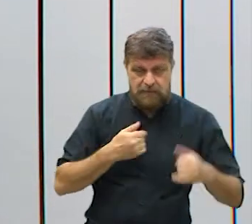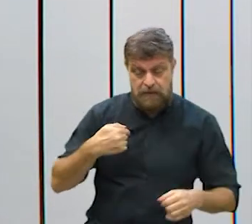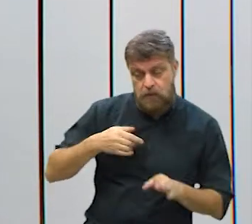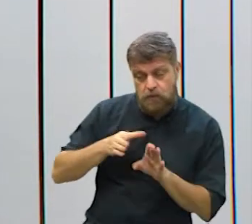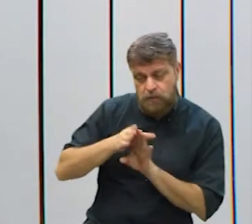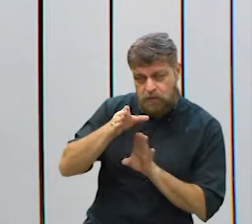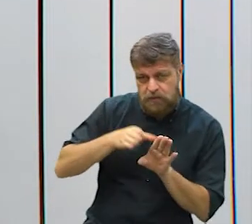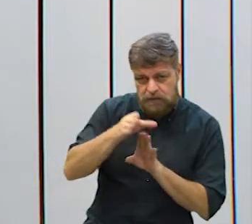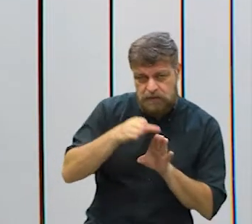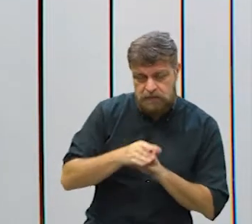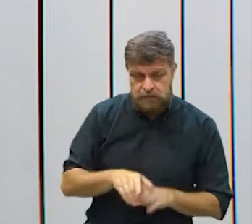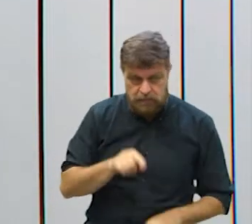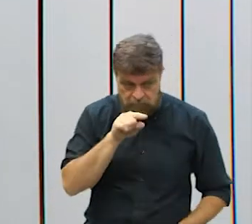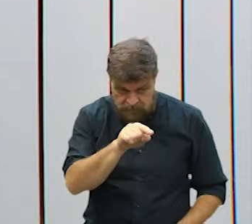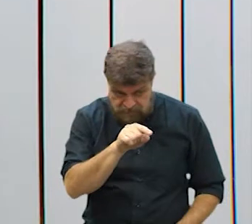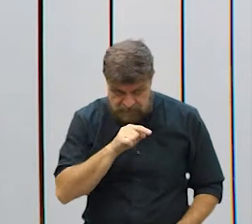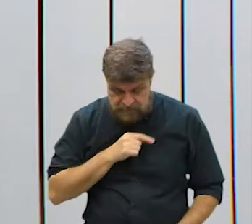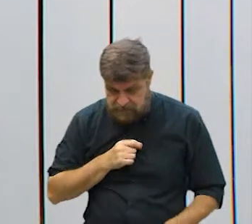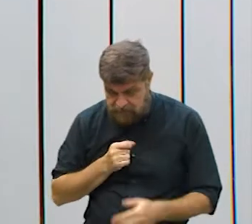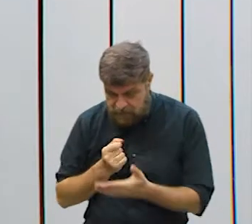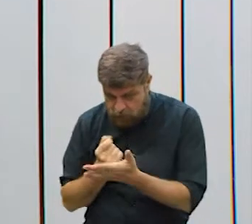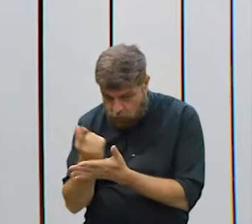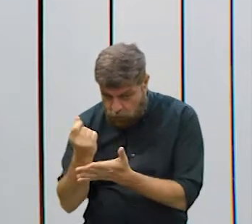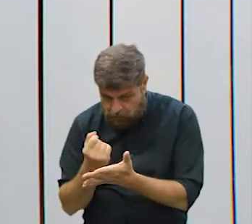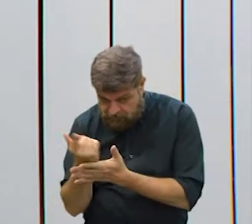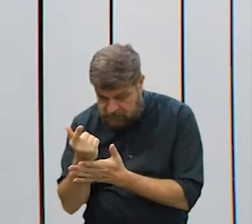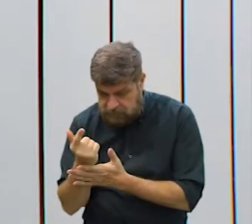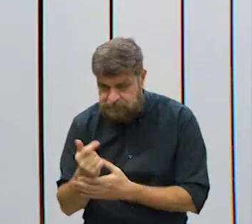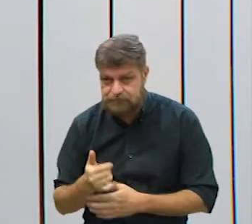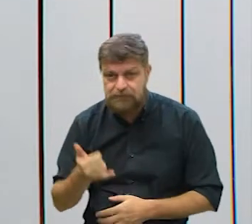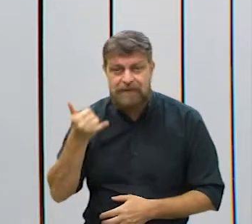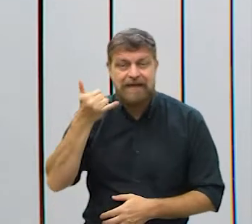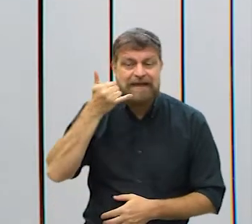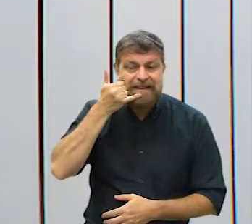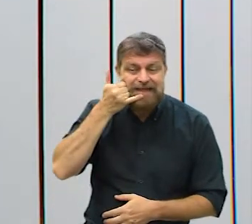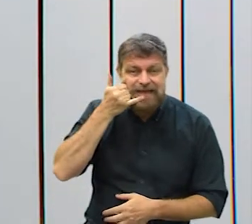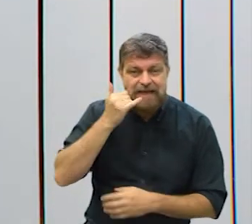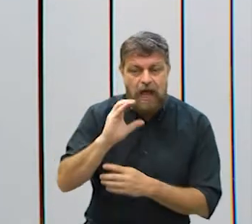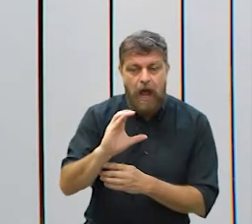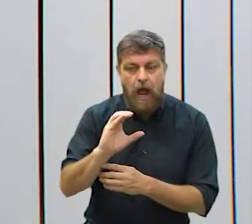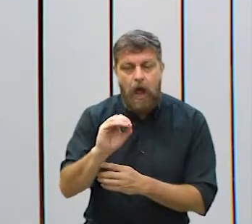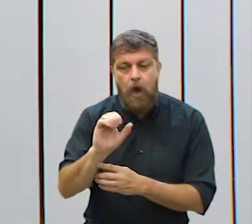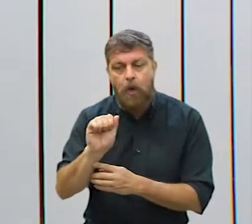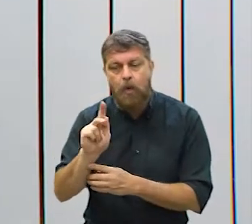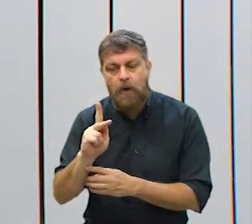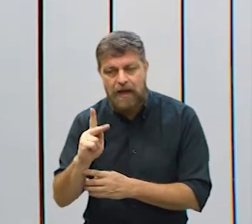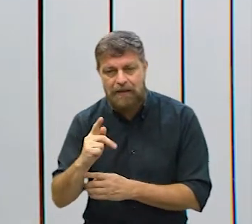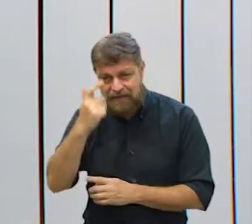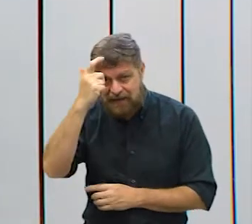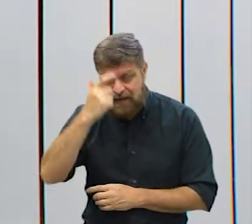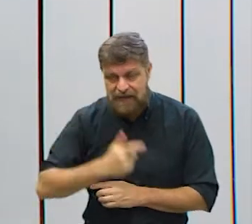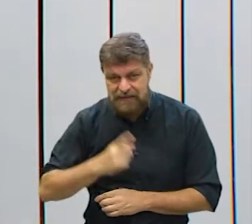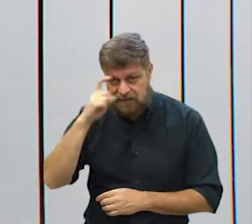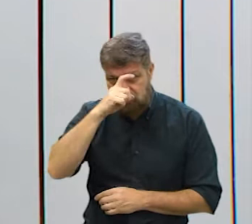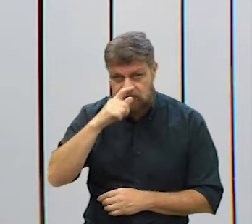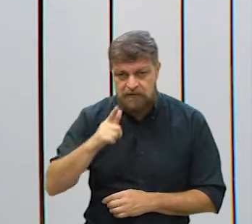que eu oriento? Pô, vou comprar alguma coisa, liga lá na Coab, eu tenho dificuldade, tem um gabinete do